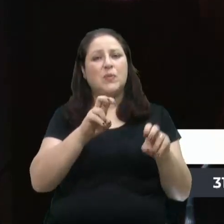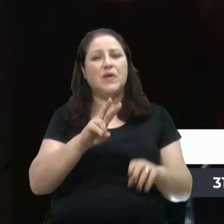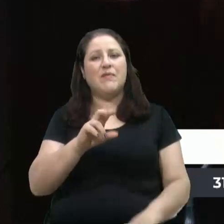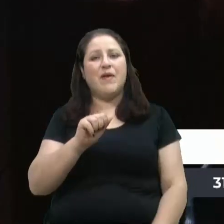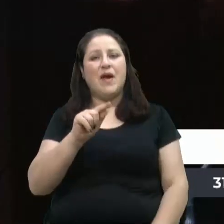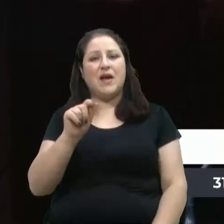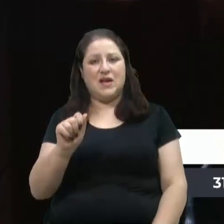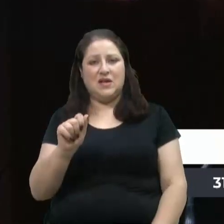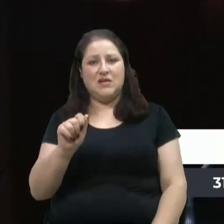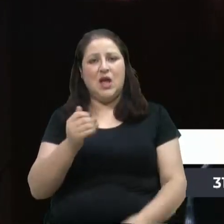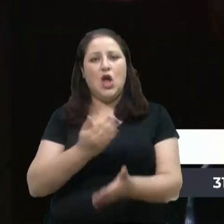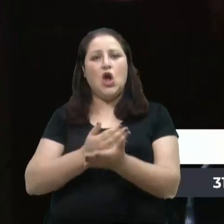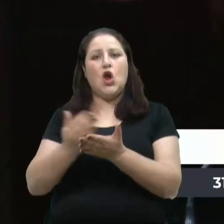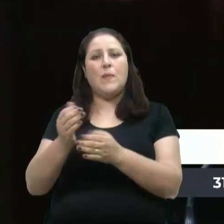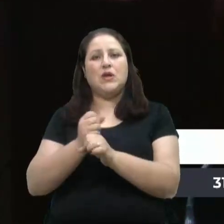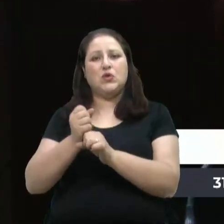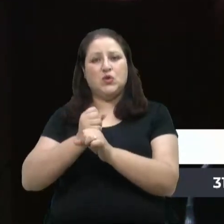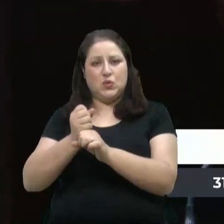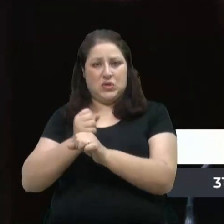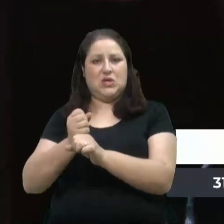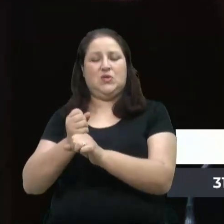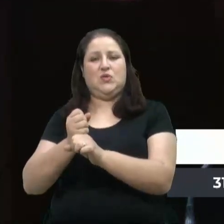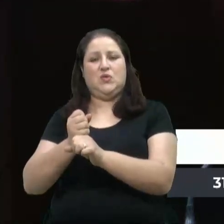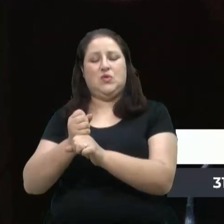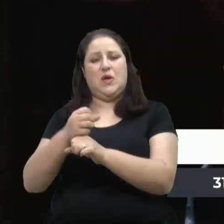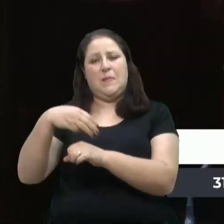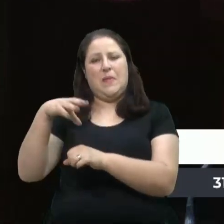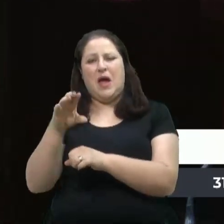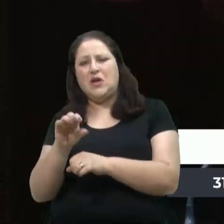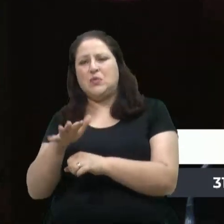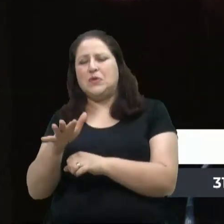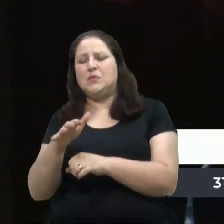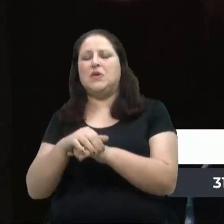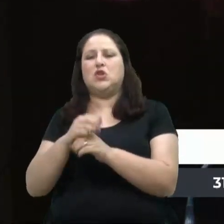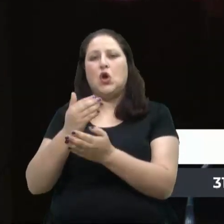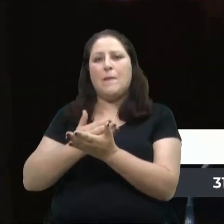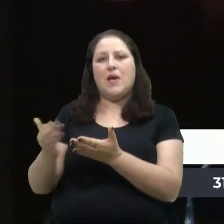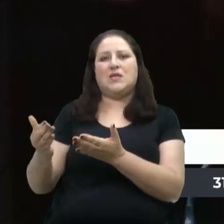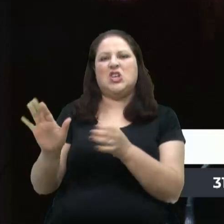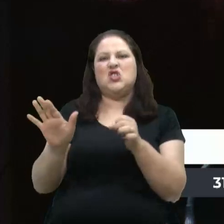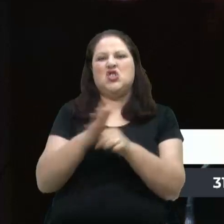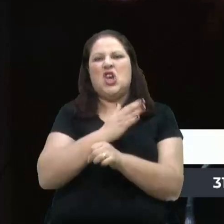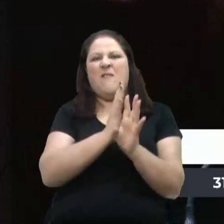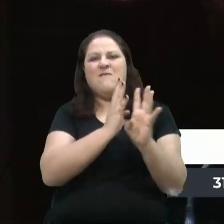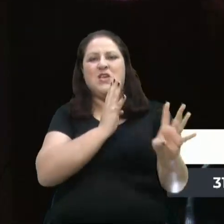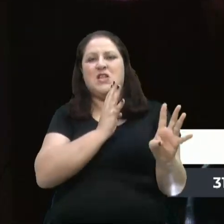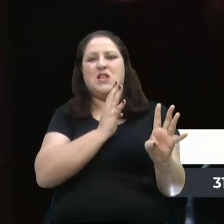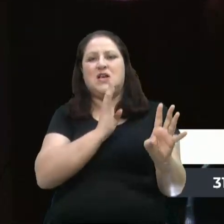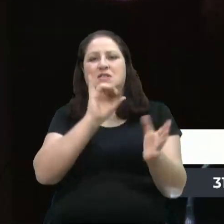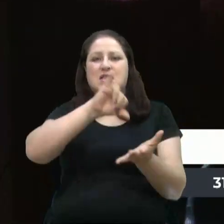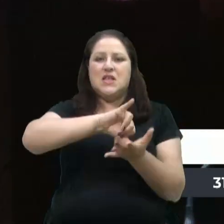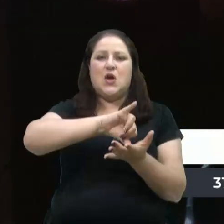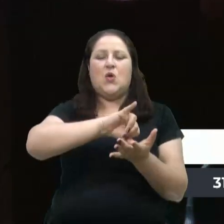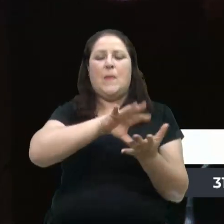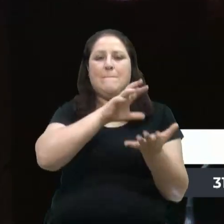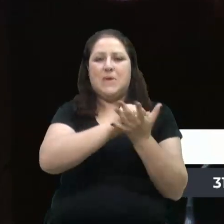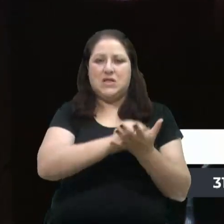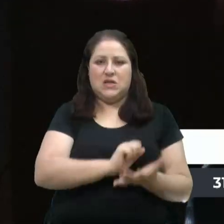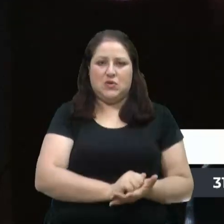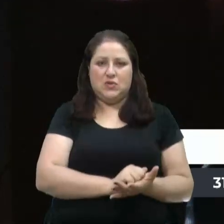vagas no início do ano letivo quando dá o estouro na central de matrículas E aí as nossas os nossos